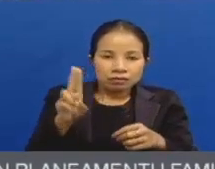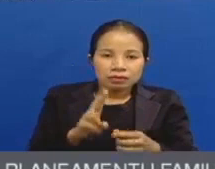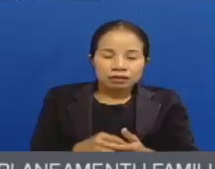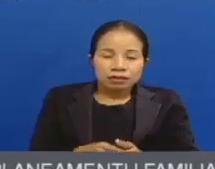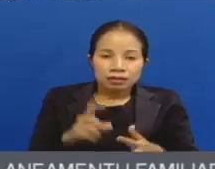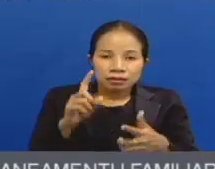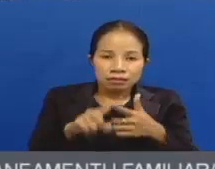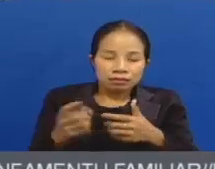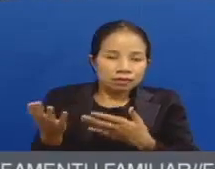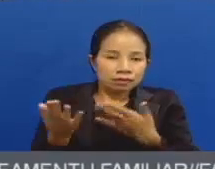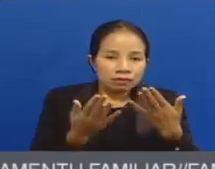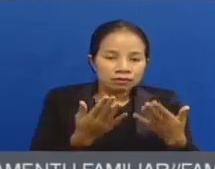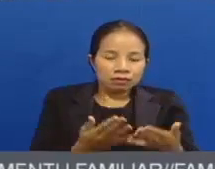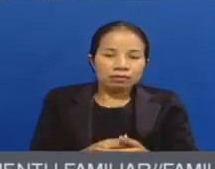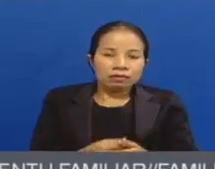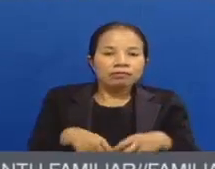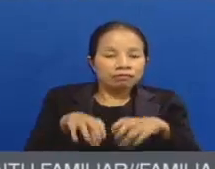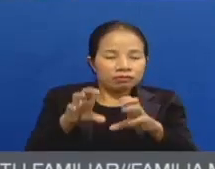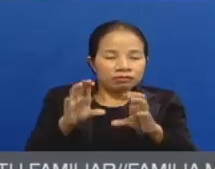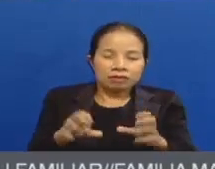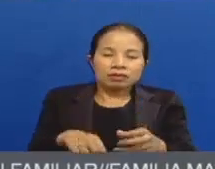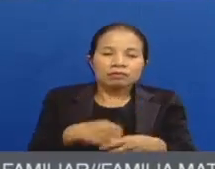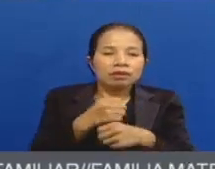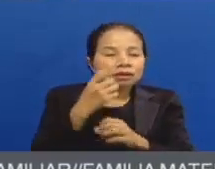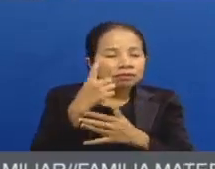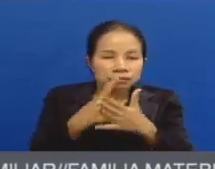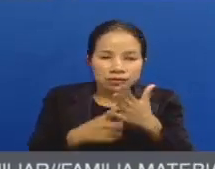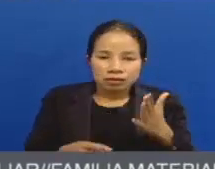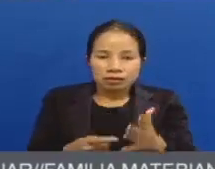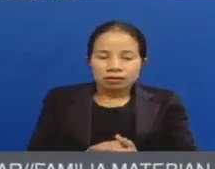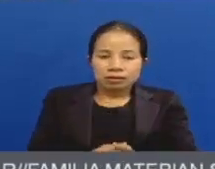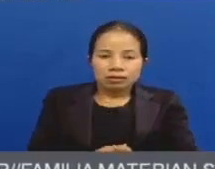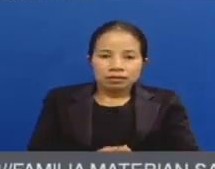lore para leilão, para essa era, para a...